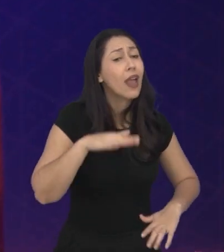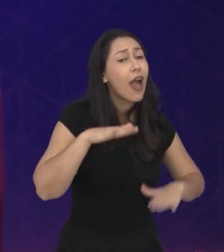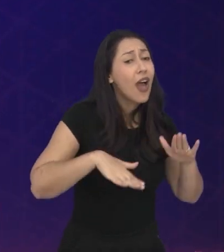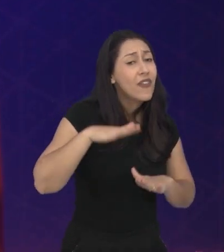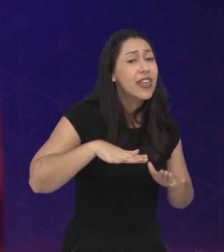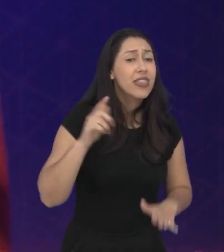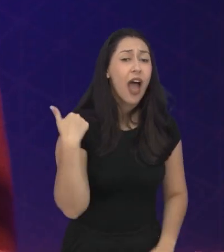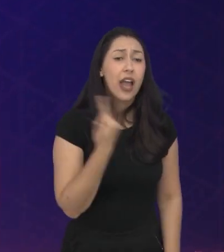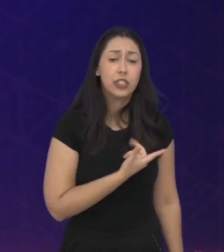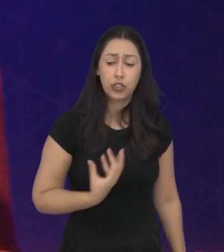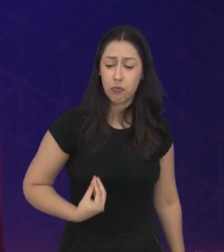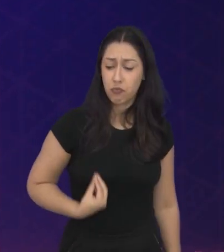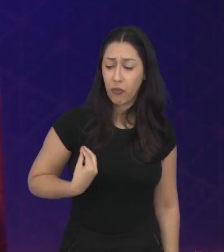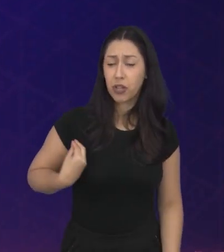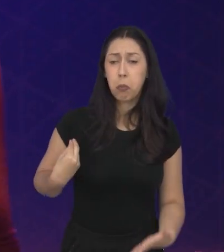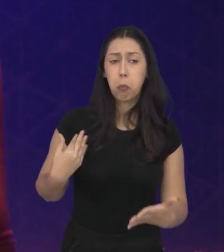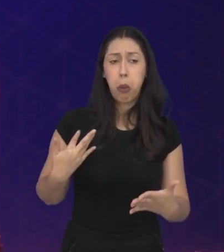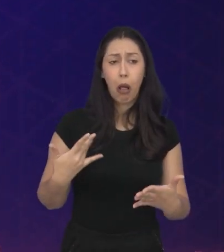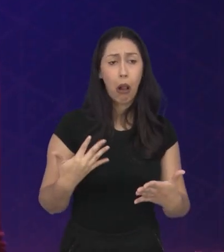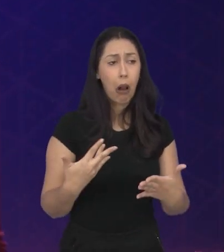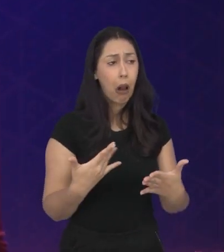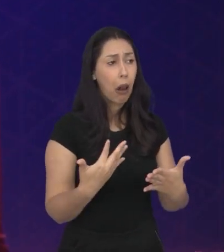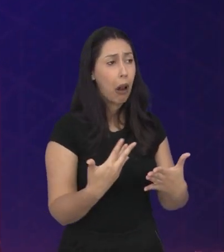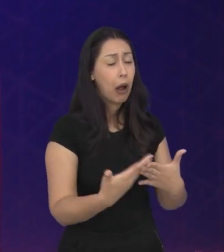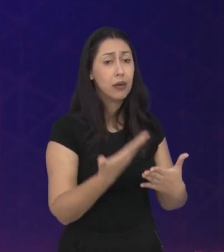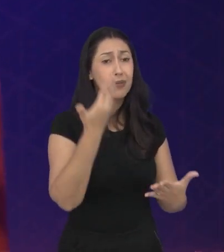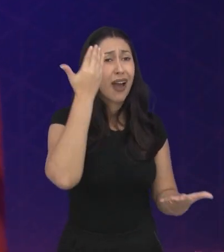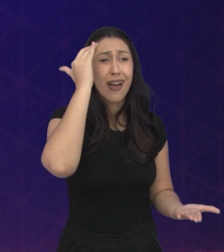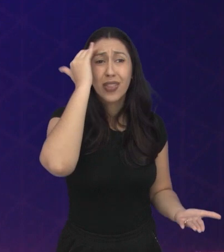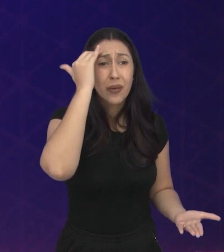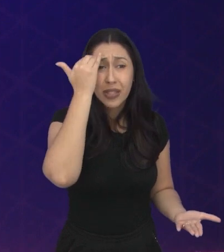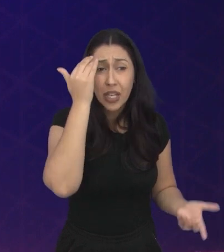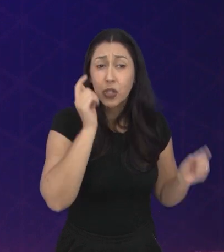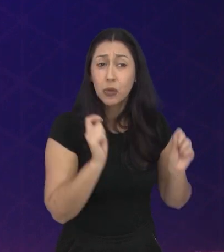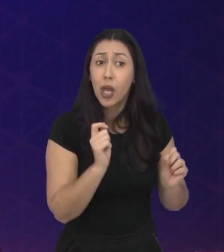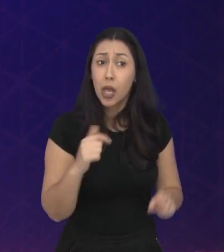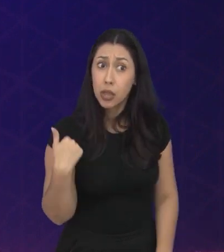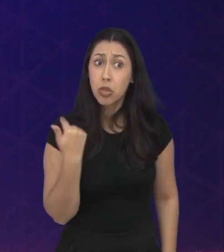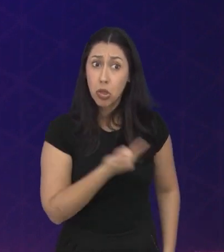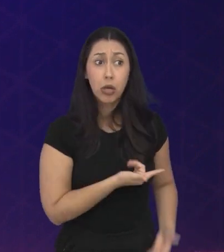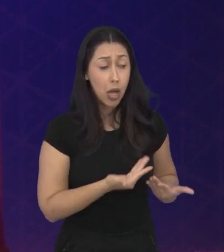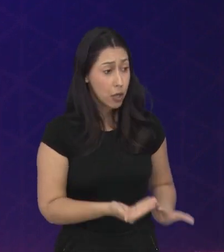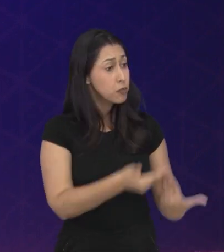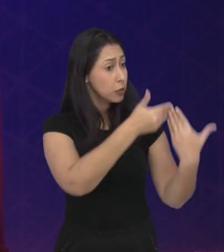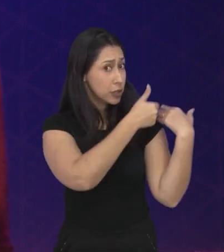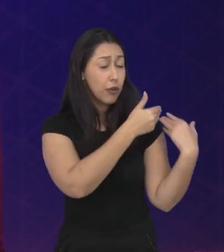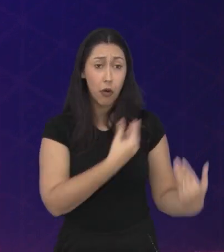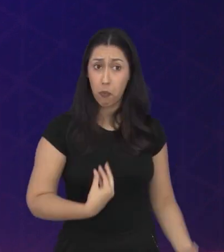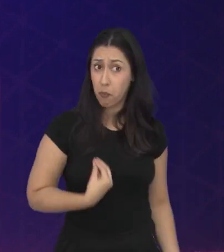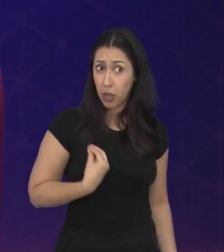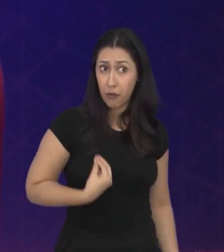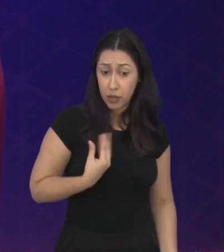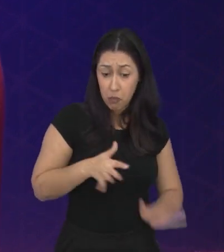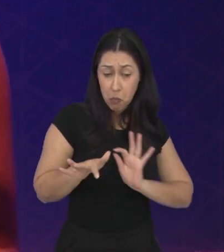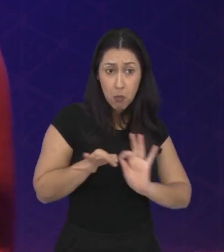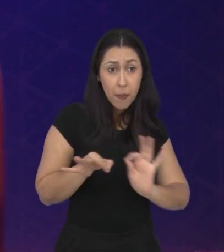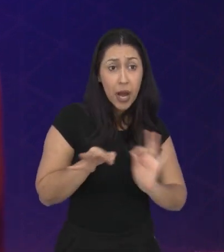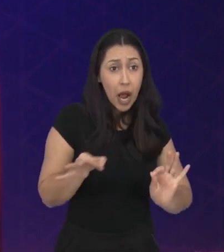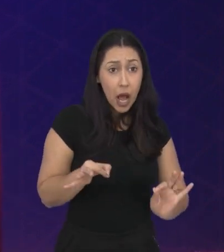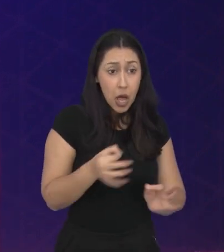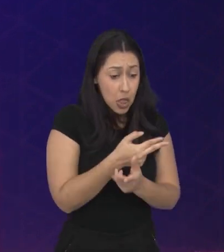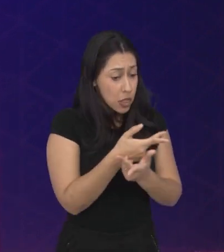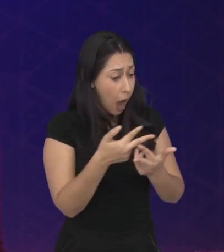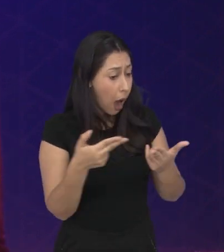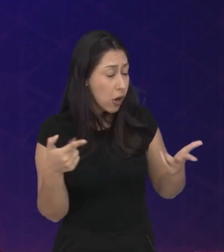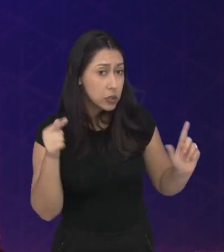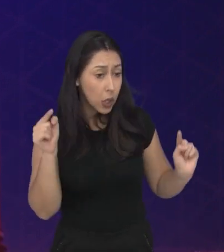muitas vezes passamos a vida inteira sem entender que também somos responsáveis por criar a nossa realidade. Tudo que temos ou somos